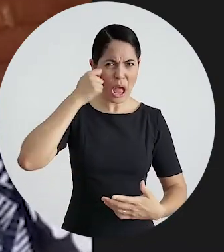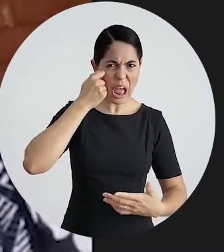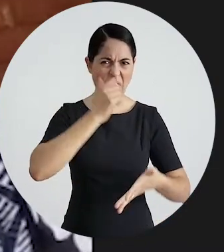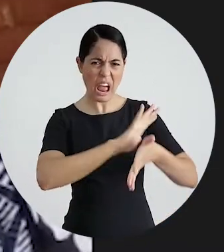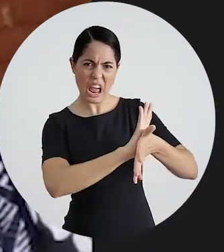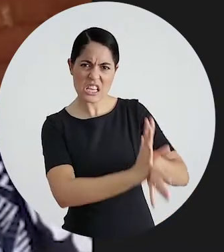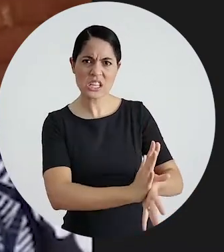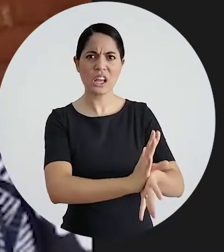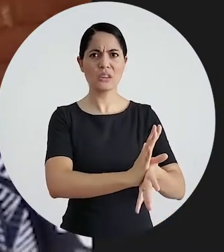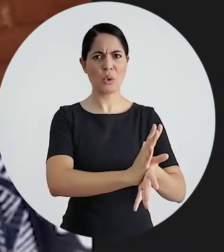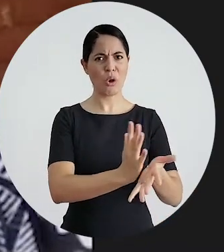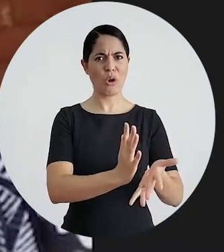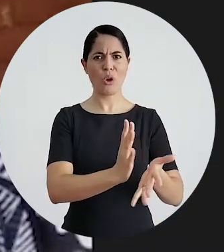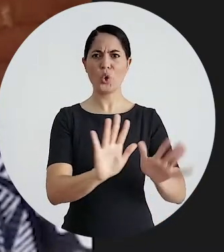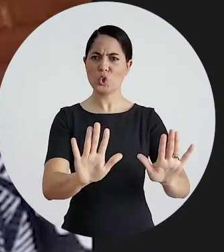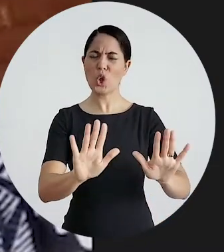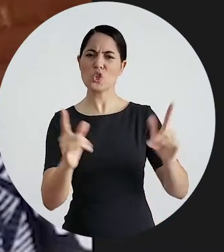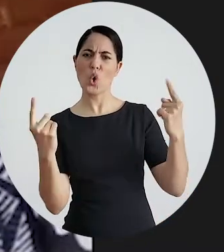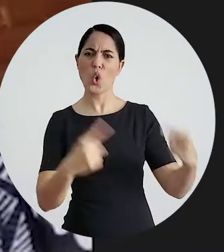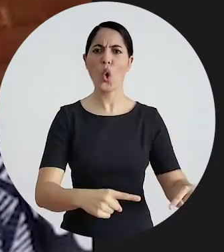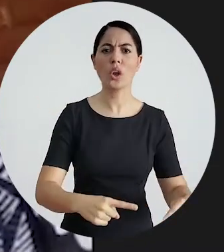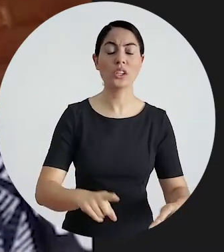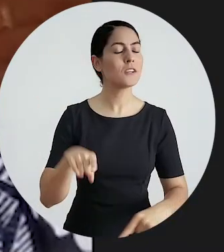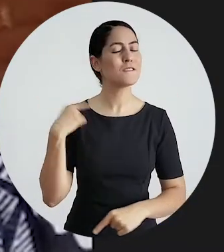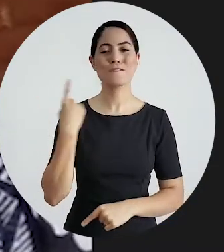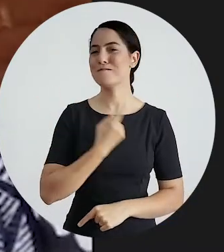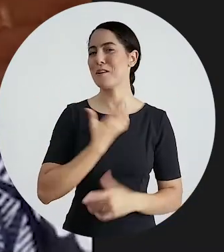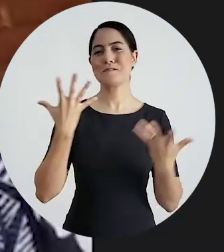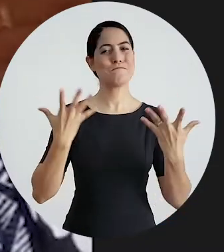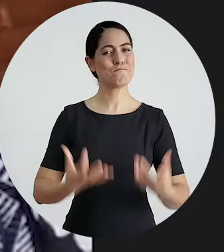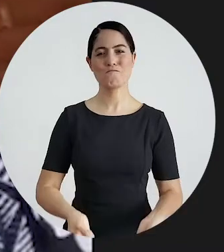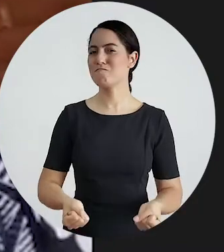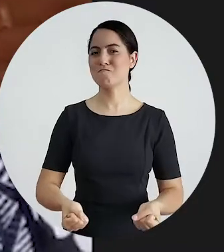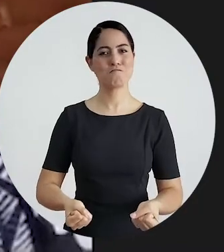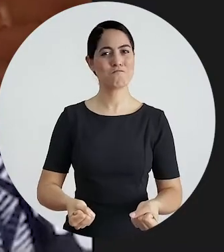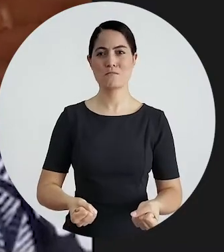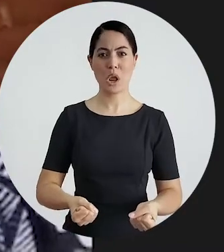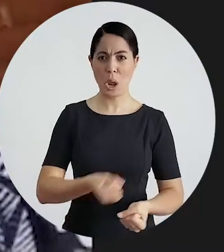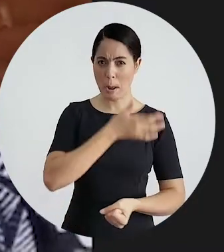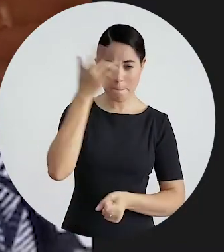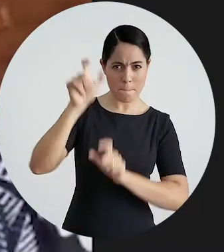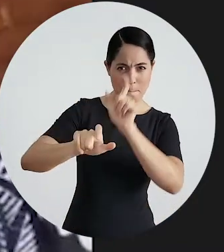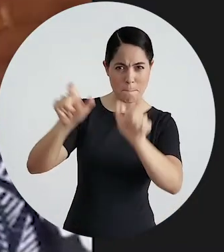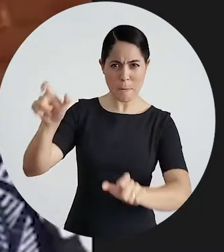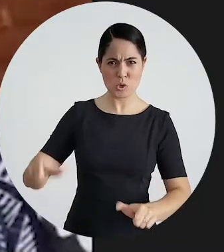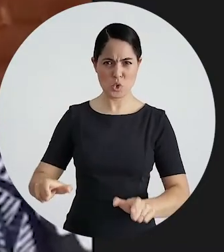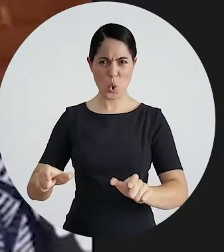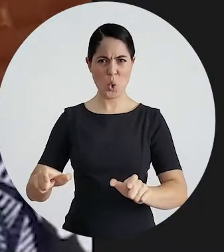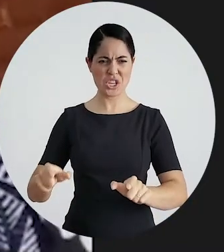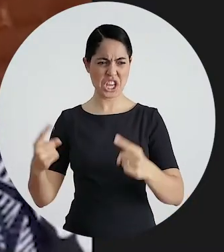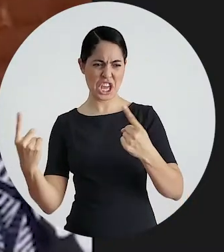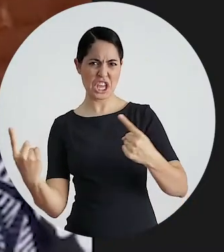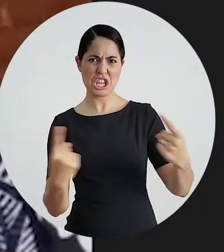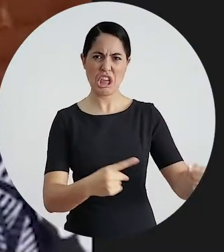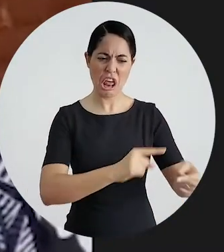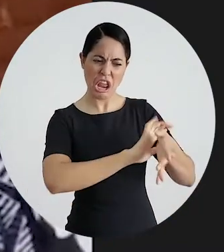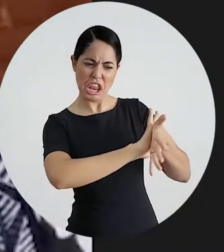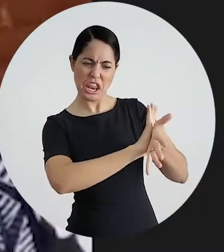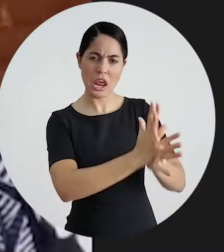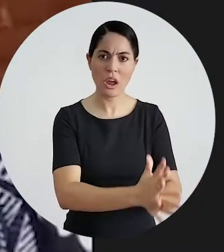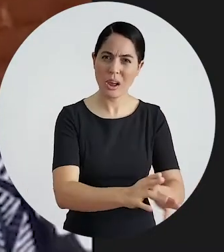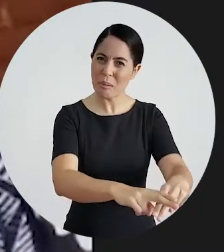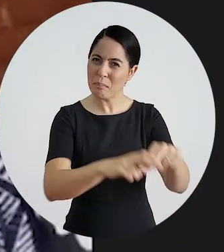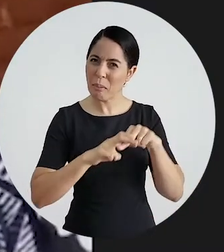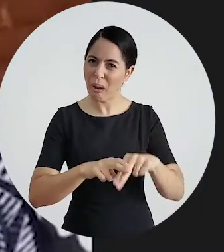condutas antirracistas, porque a essa altura não se admite mais que as pessoas discriminem as